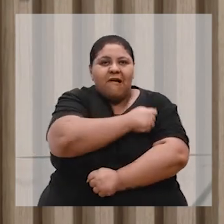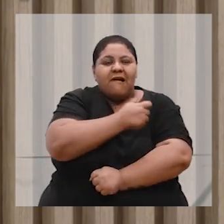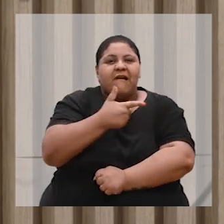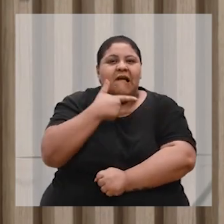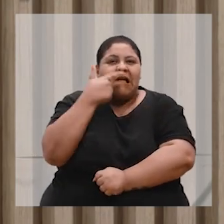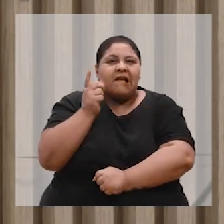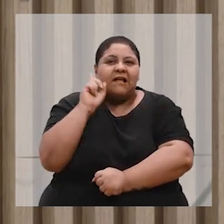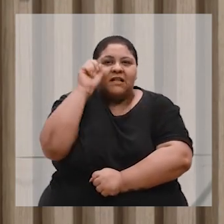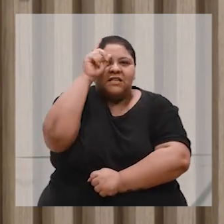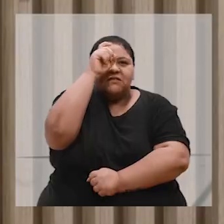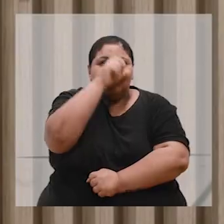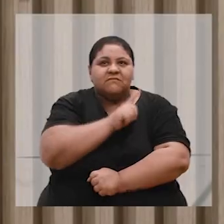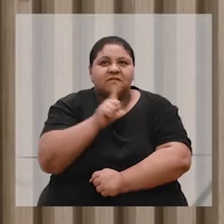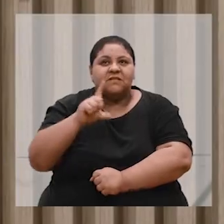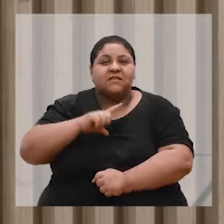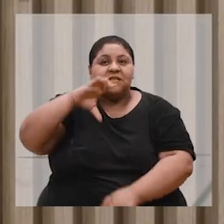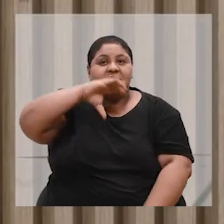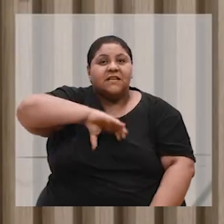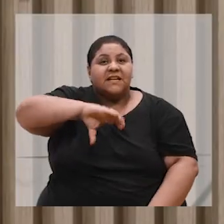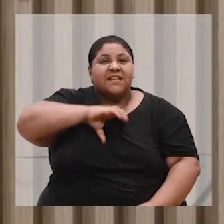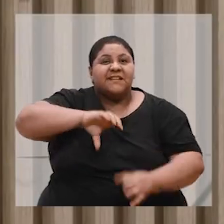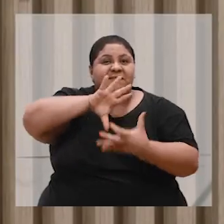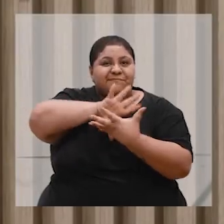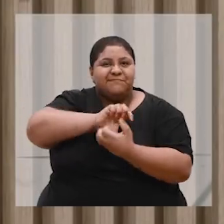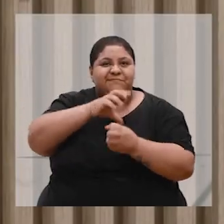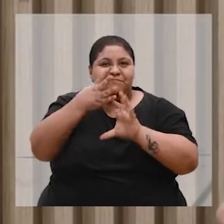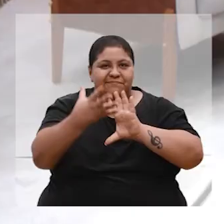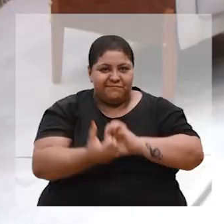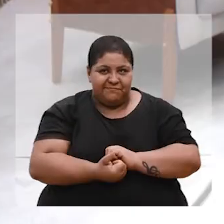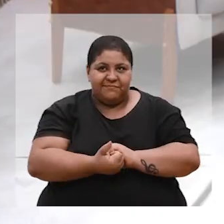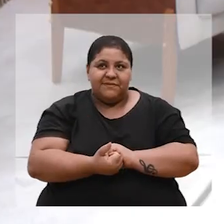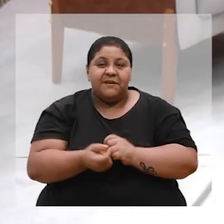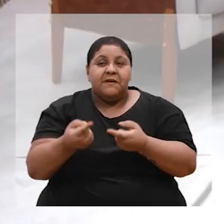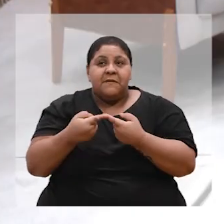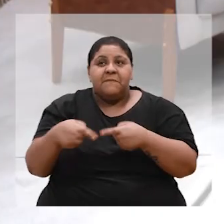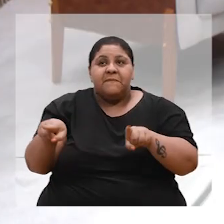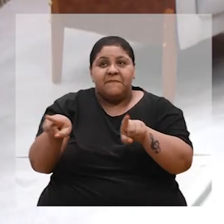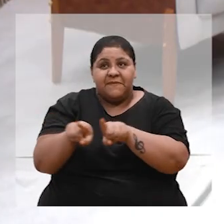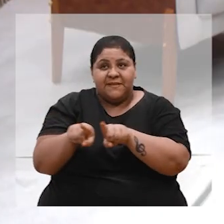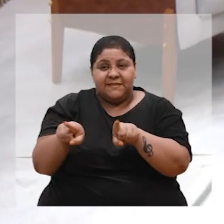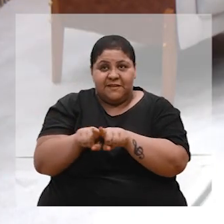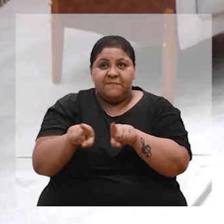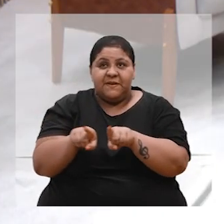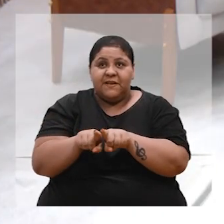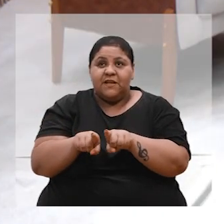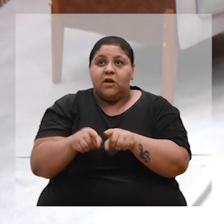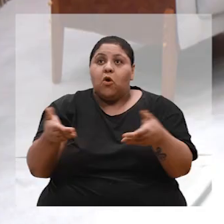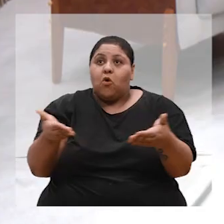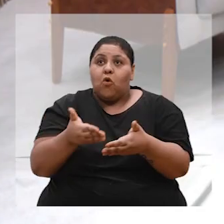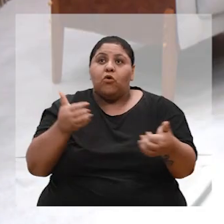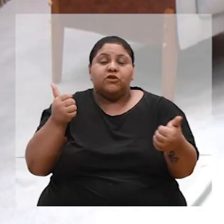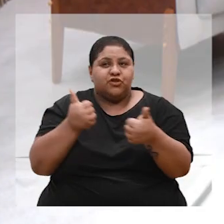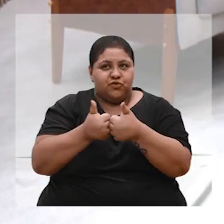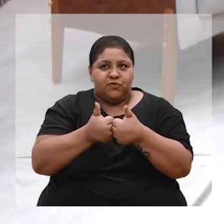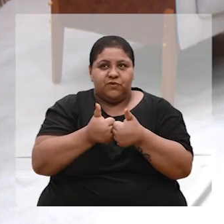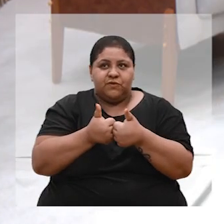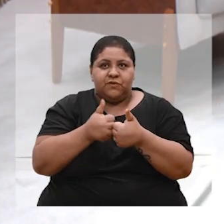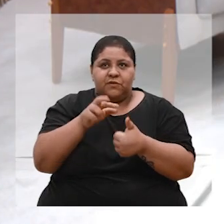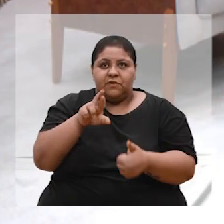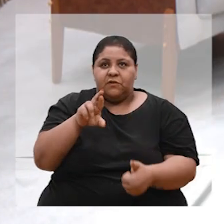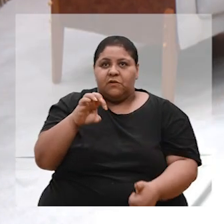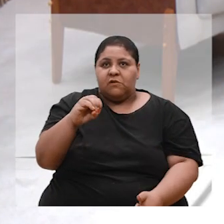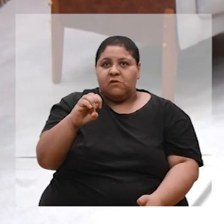estudante, que ele falou da dificuldade que ele tem no português e nas artes. Mas eu quero falar também que, além do Leonardo, estão